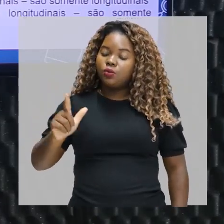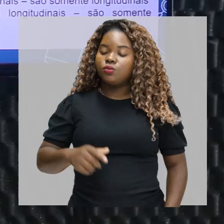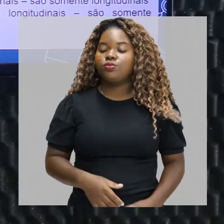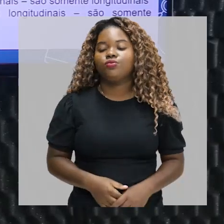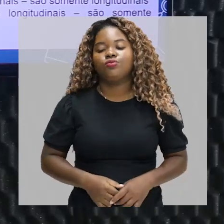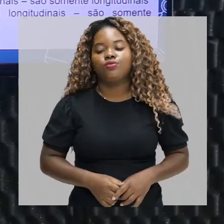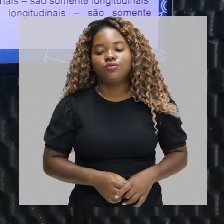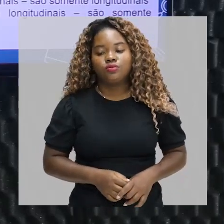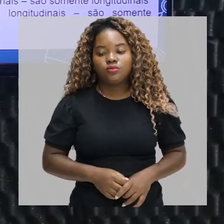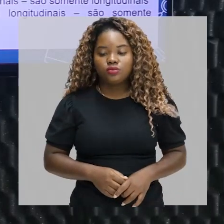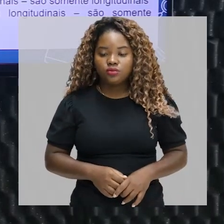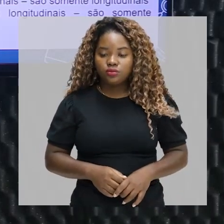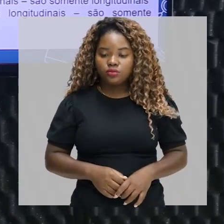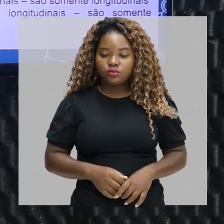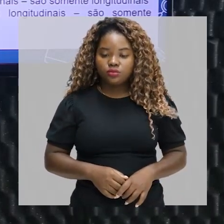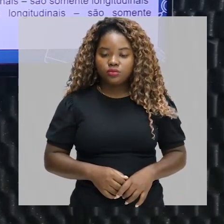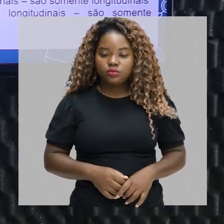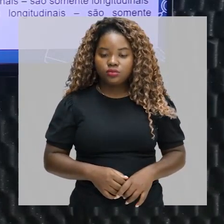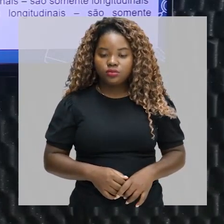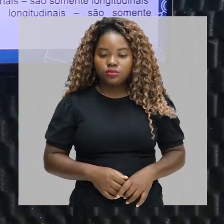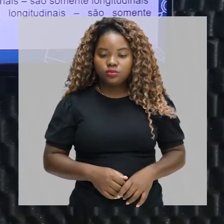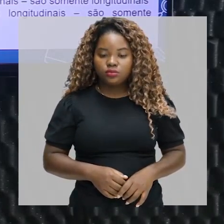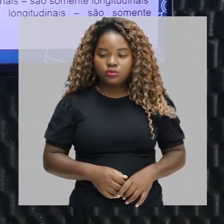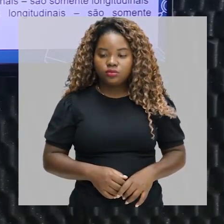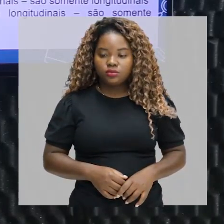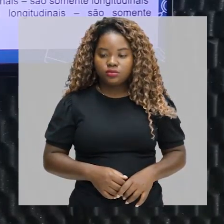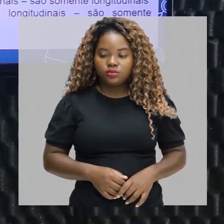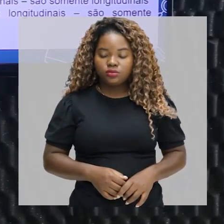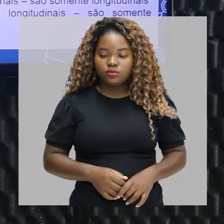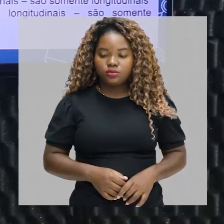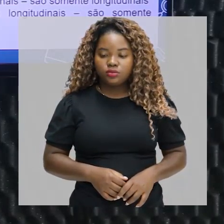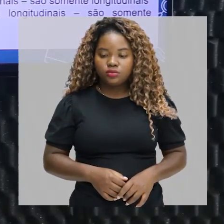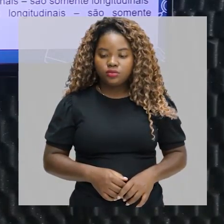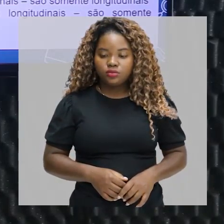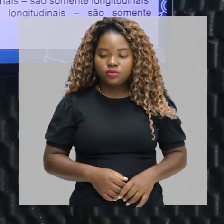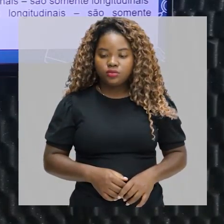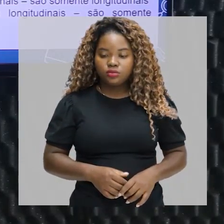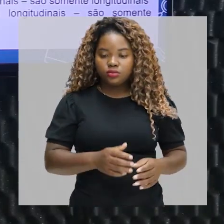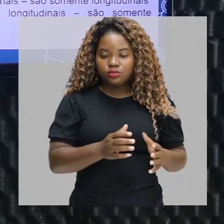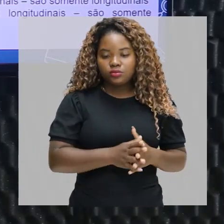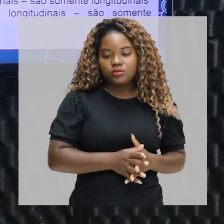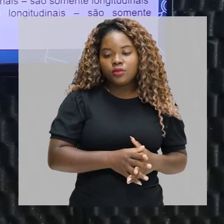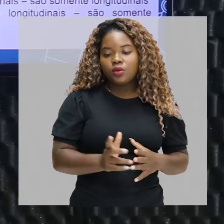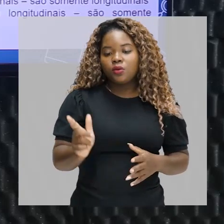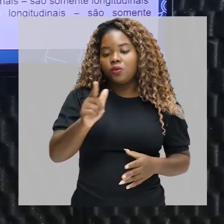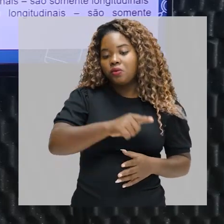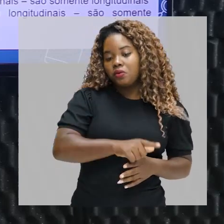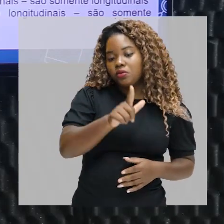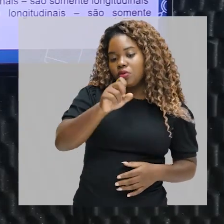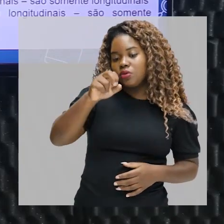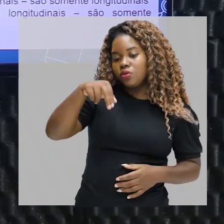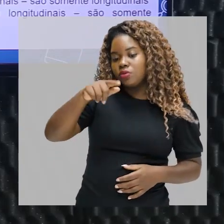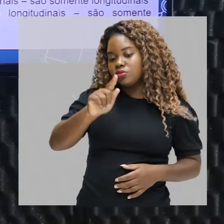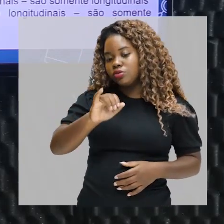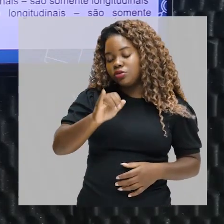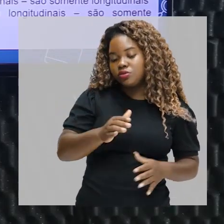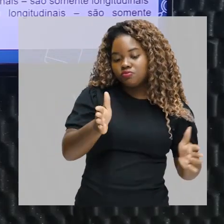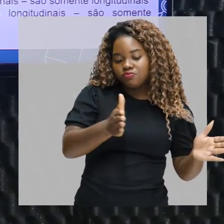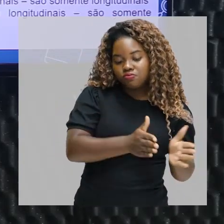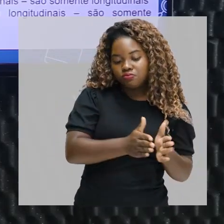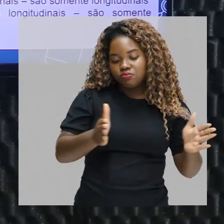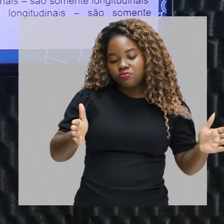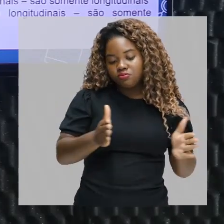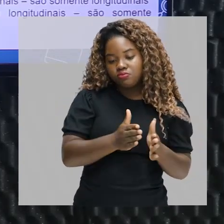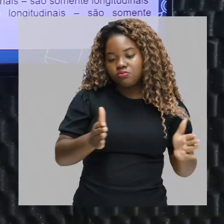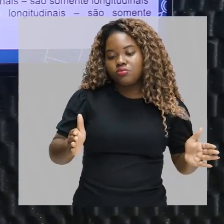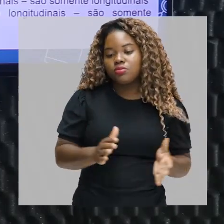onda transversal. Tá certo? Longitudinal é compressão e expansão. Transversal é quando eu tenho a vibração e